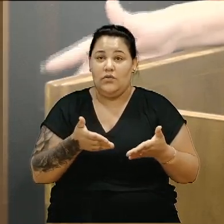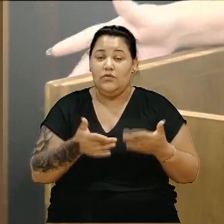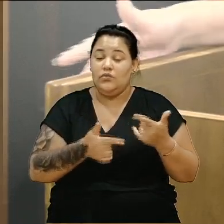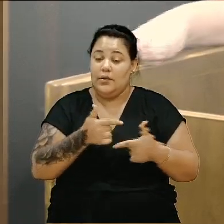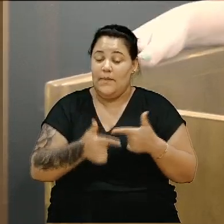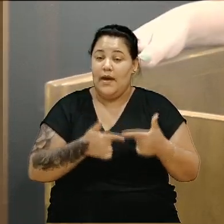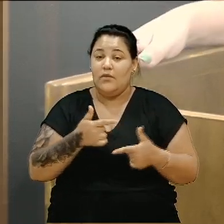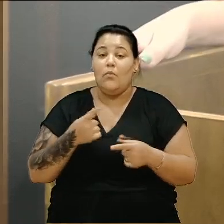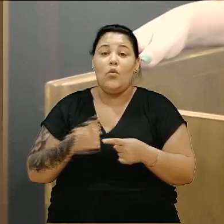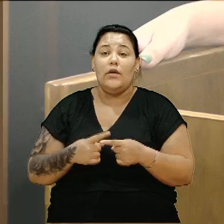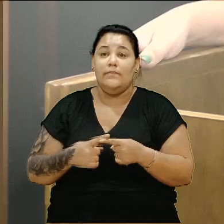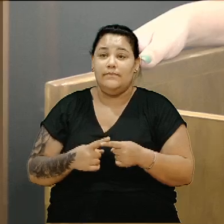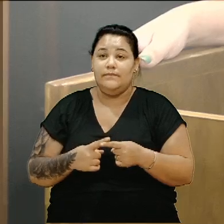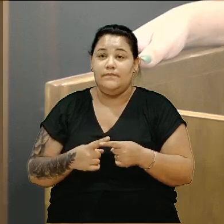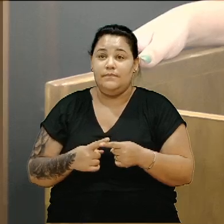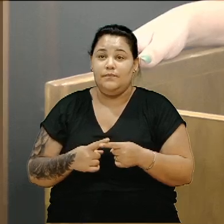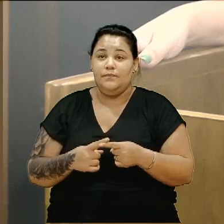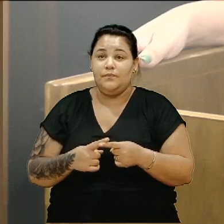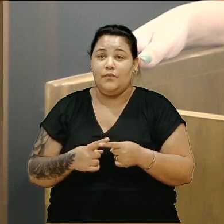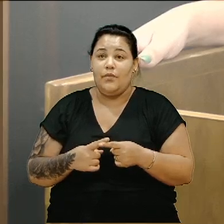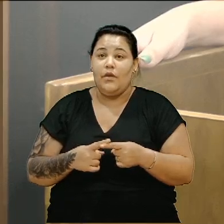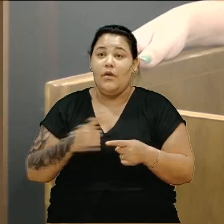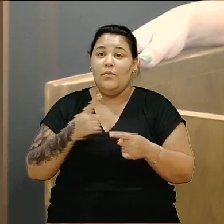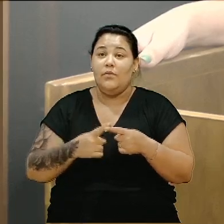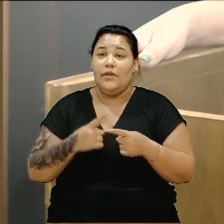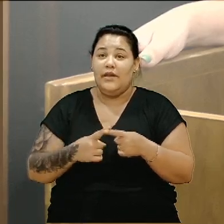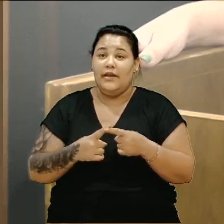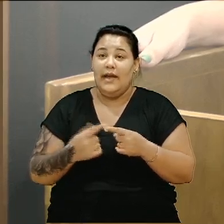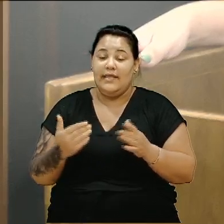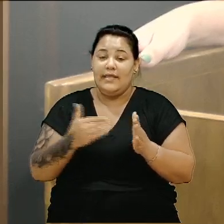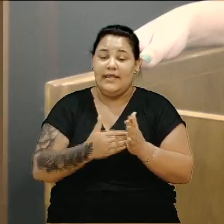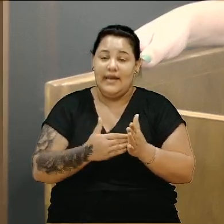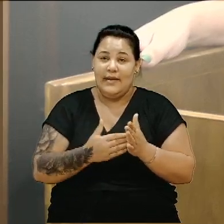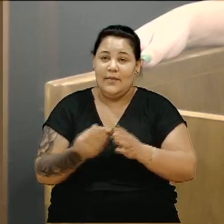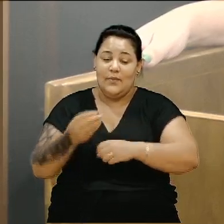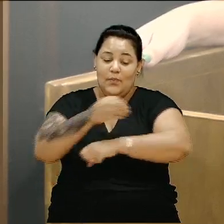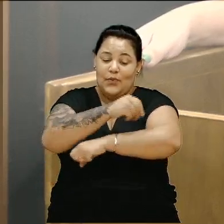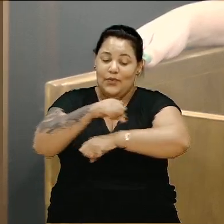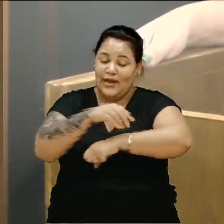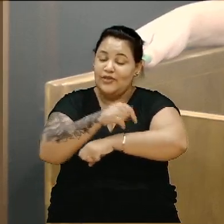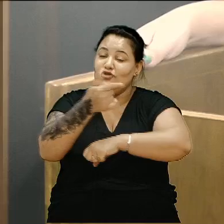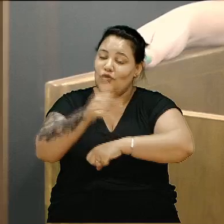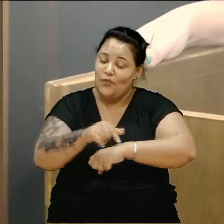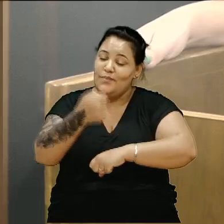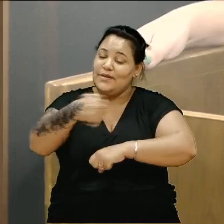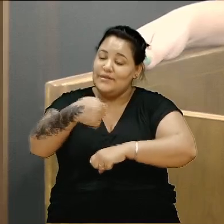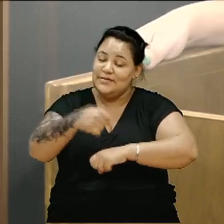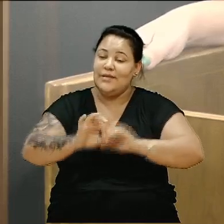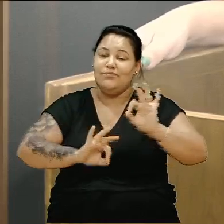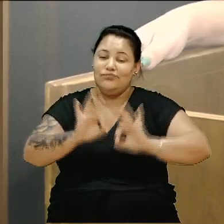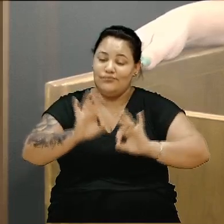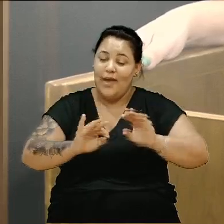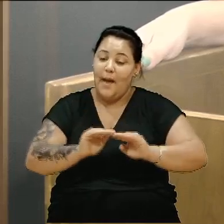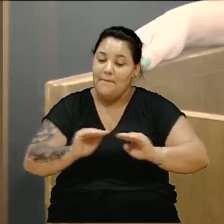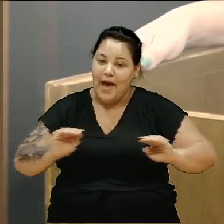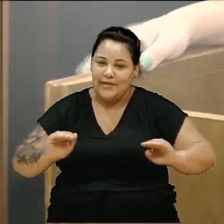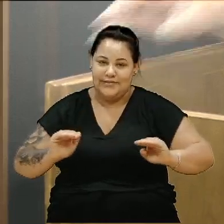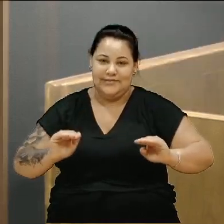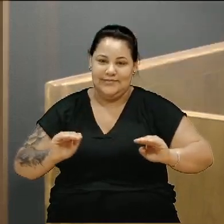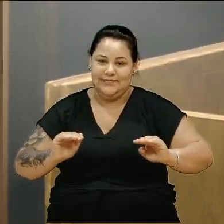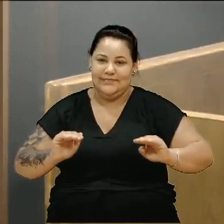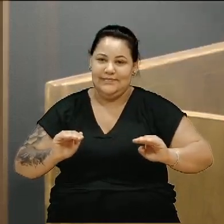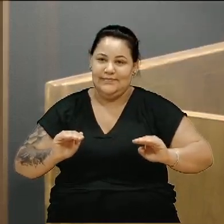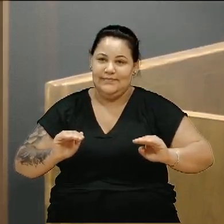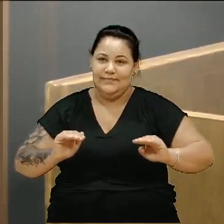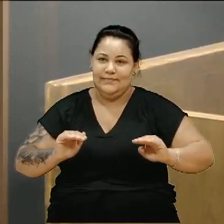asfalto. Por quê? Porque até ele ser colocado novamente, vai precisar fazer o asfalto de novo, a base. Então, é importante, o prefeito